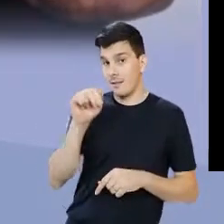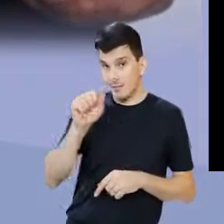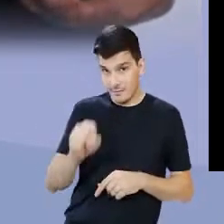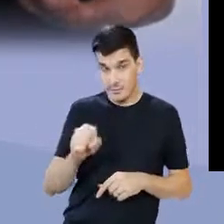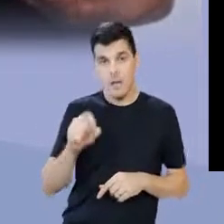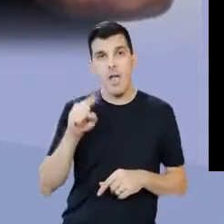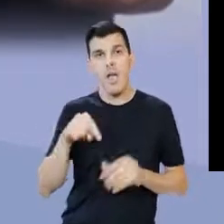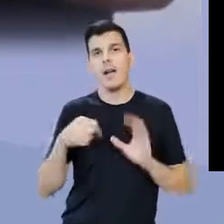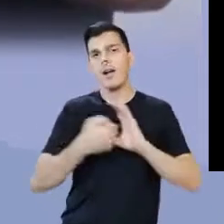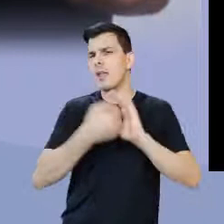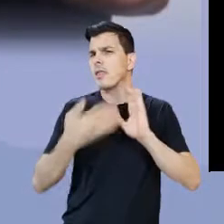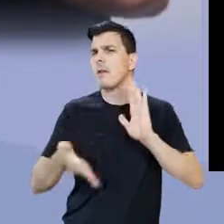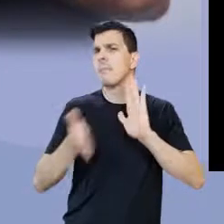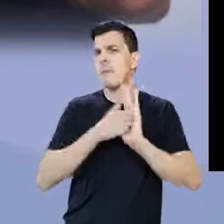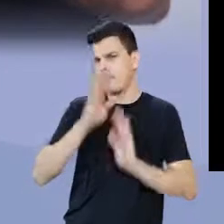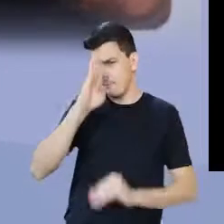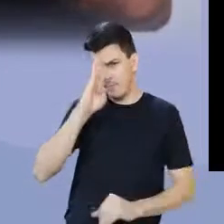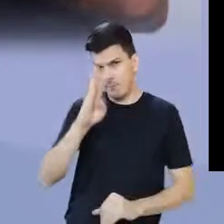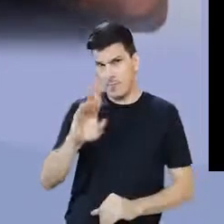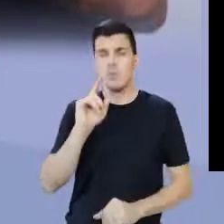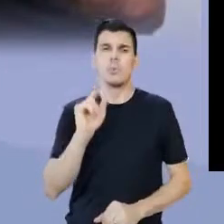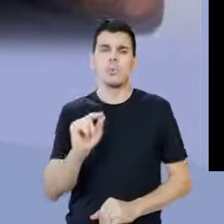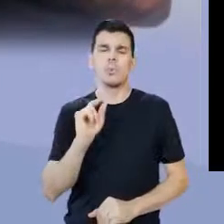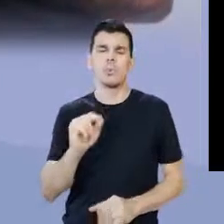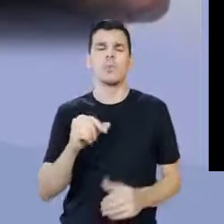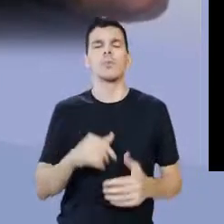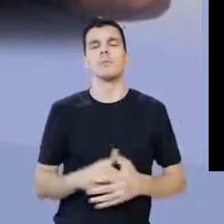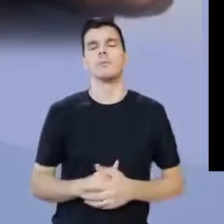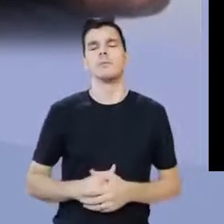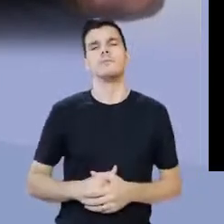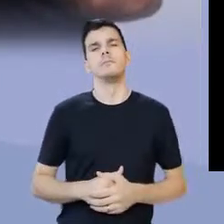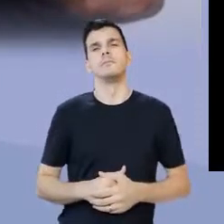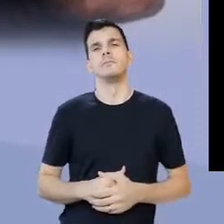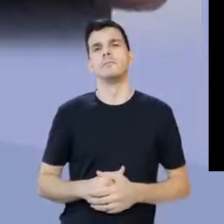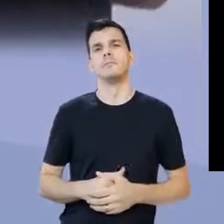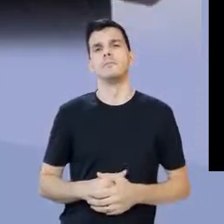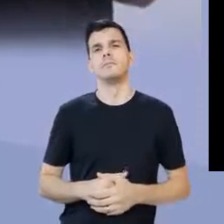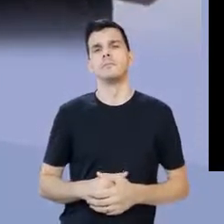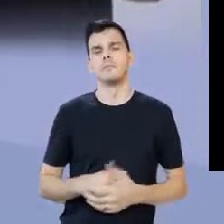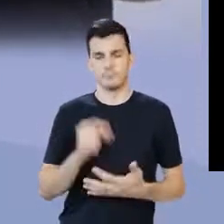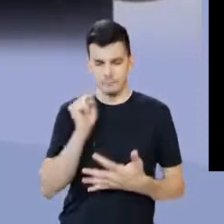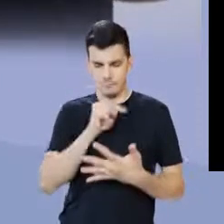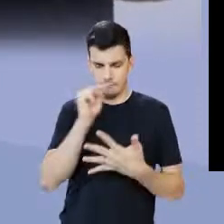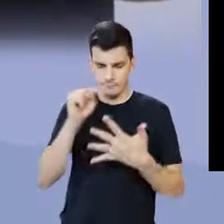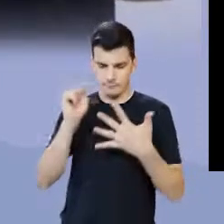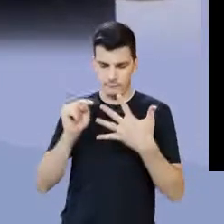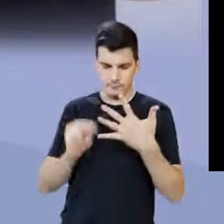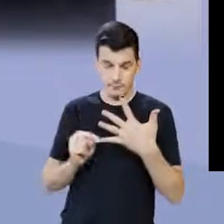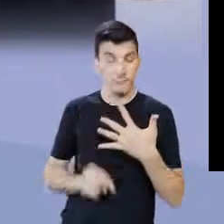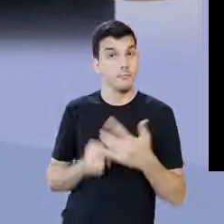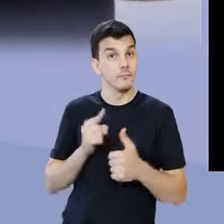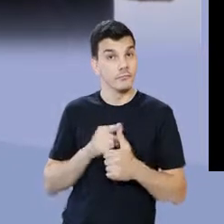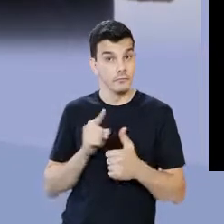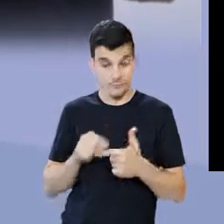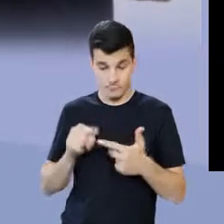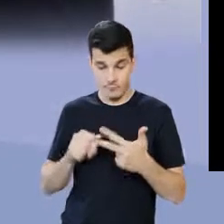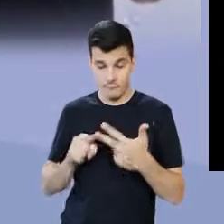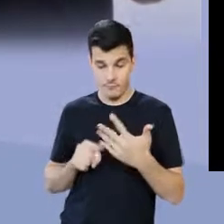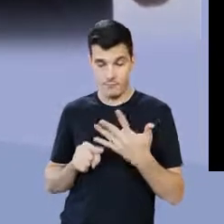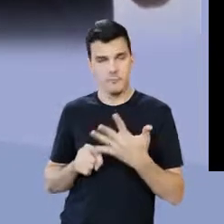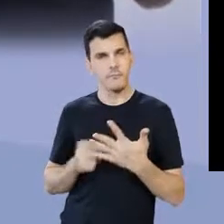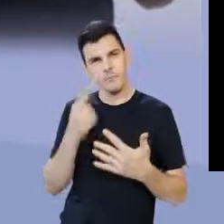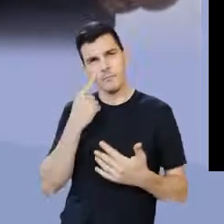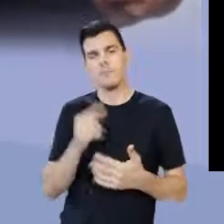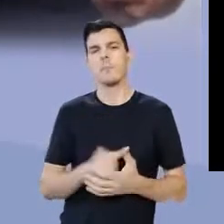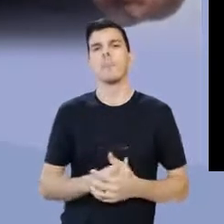antiguidade clássica tinha como característica fundamental O que tinha como fundamental, meu aluno? Olha